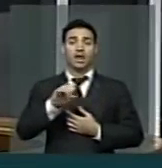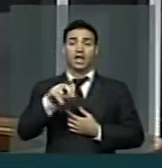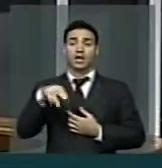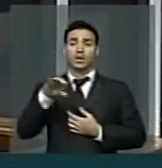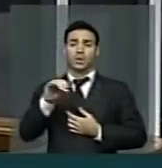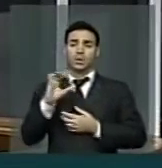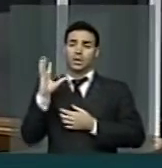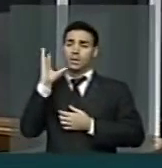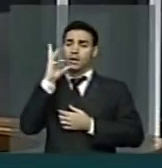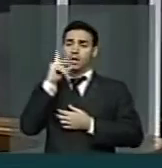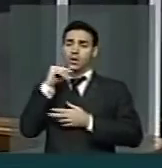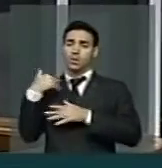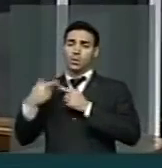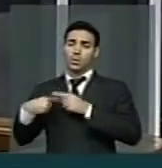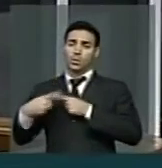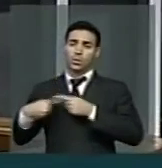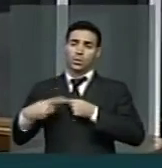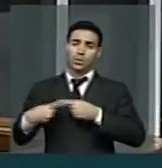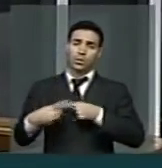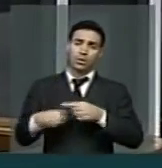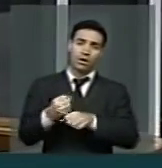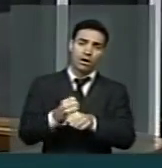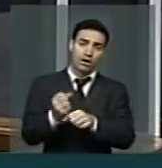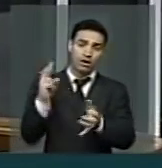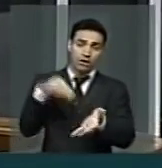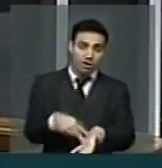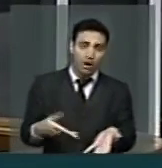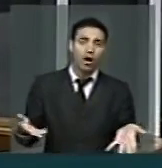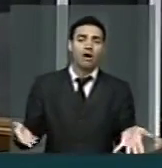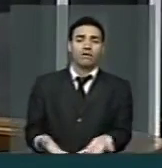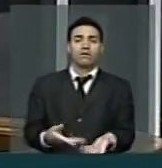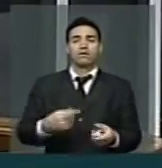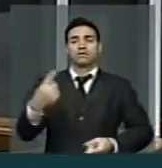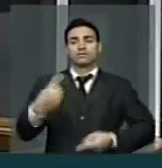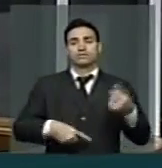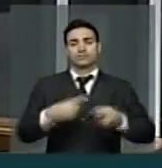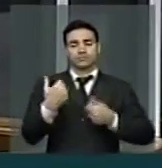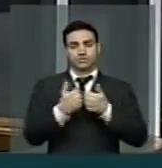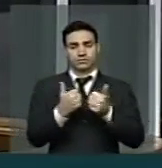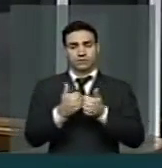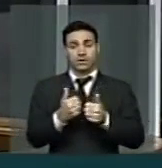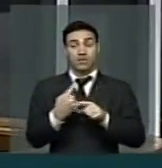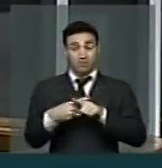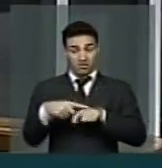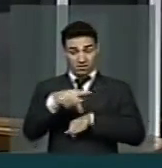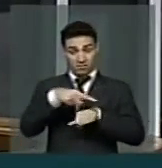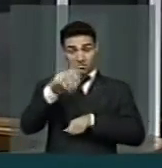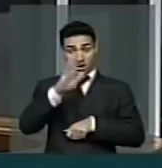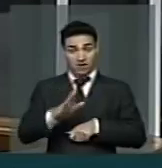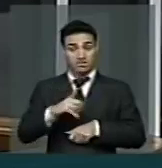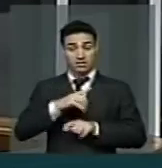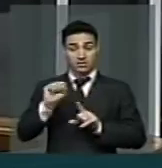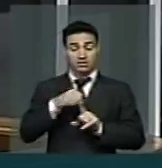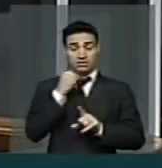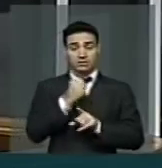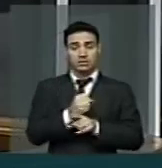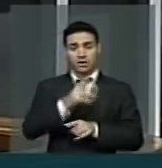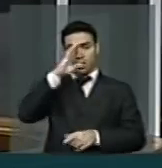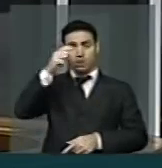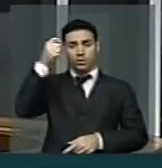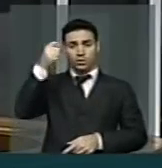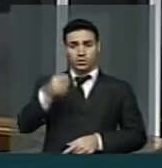acontecer nesse país. Por quê? Porque esse país é uma sociedade autoritária,